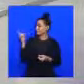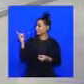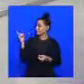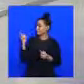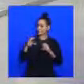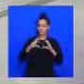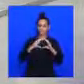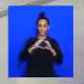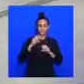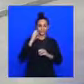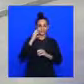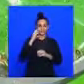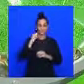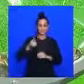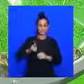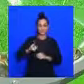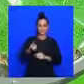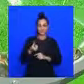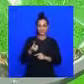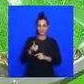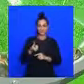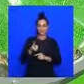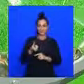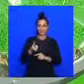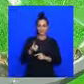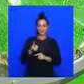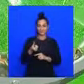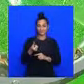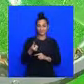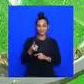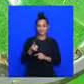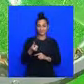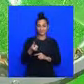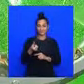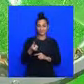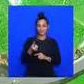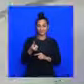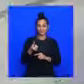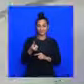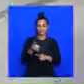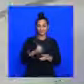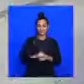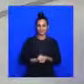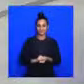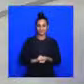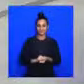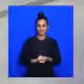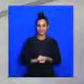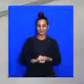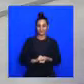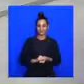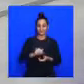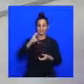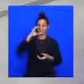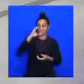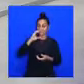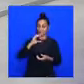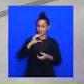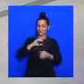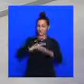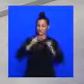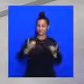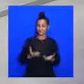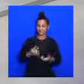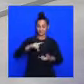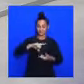Bola rosa, número 6, com o ponto diferenciador embaixo do número. Bola no suporte, o